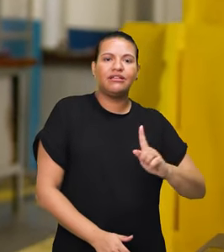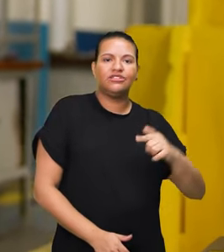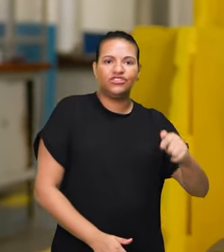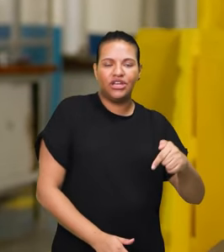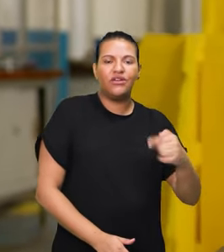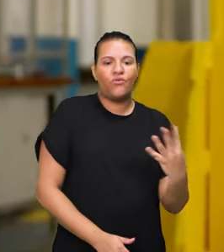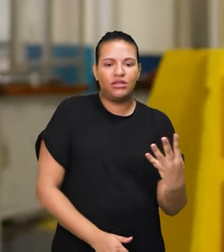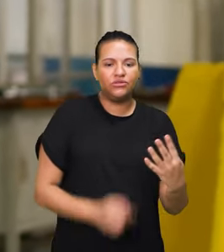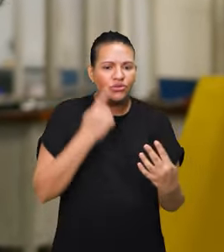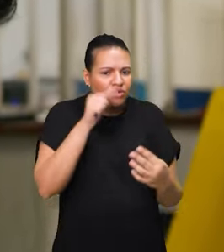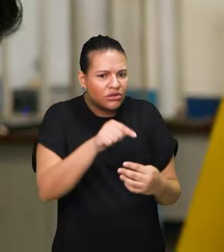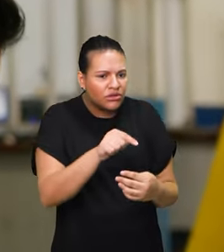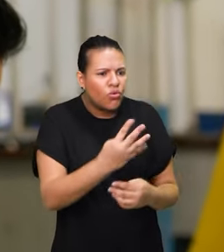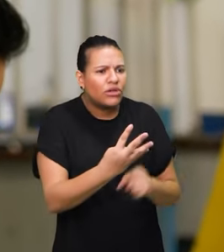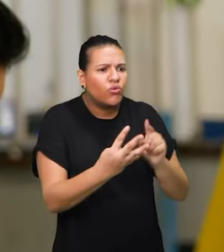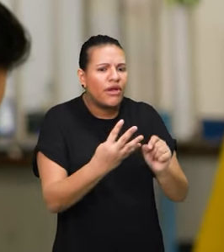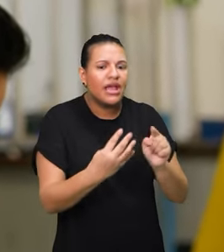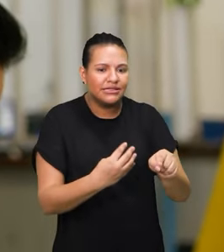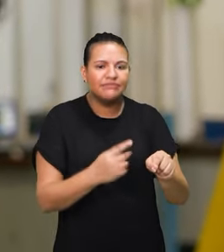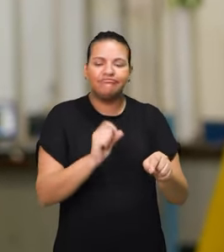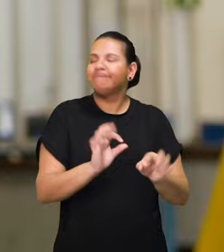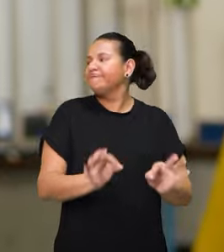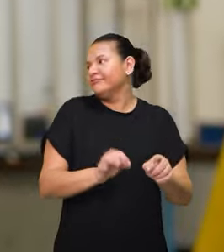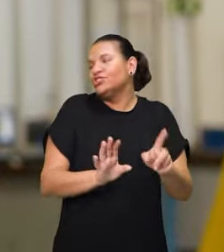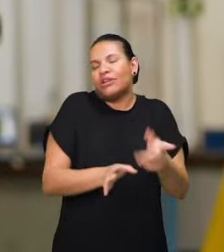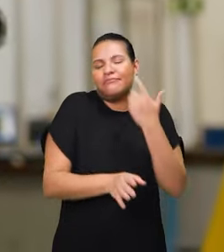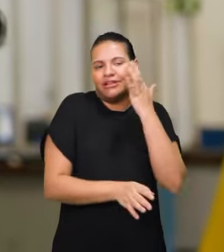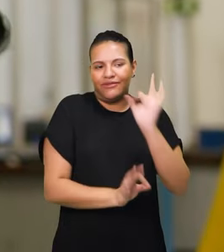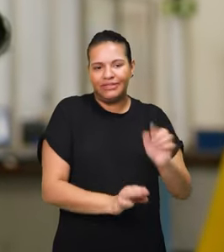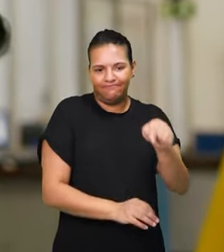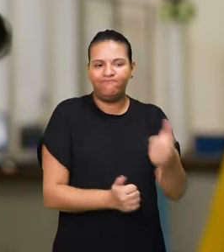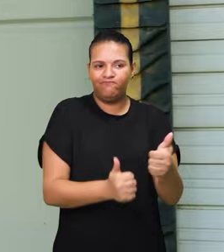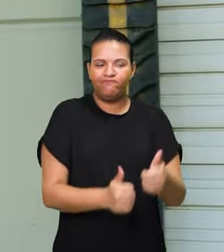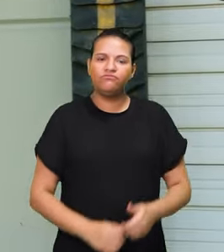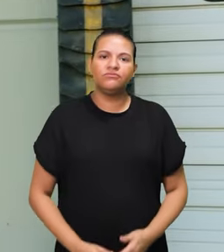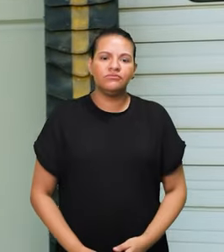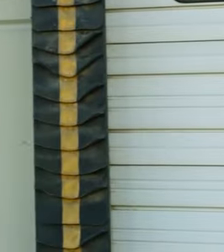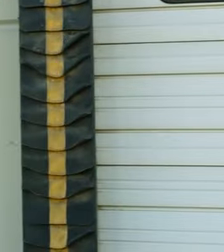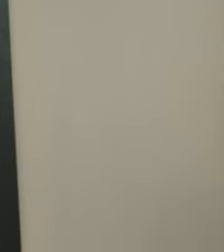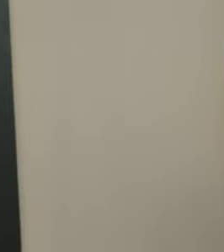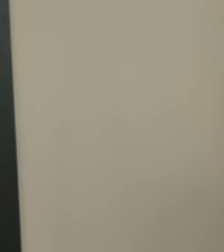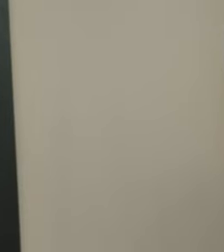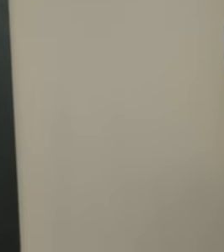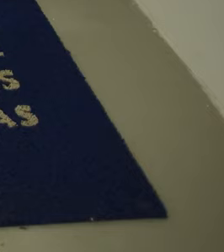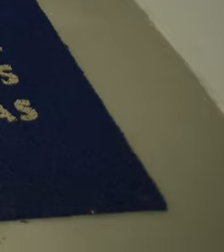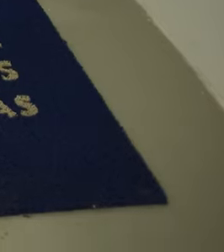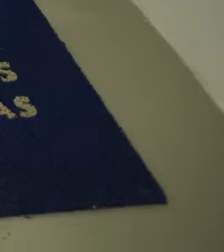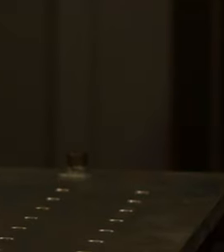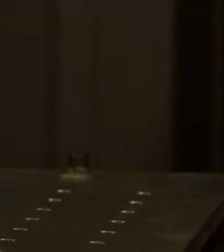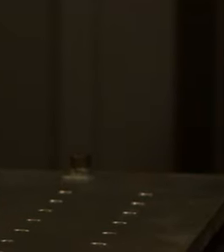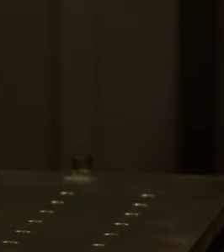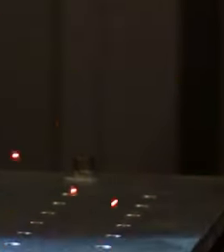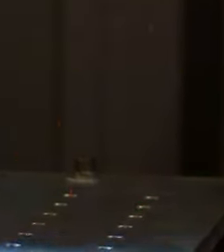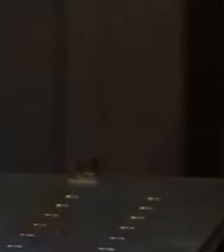é o qu o quro é esse que está aqui tá tudo bem então é esperado mesmo beleza beleza em uma parede Instituto de Pesquisas